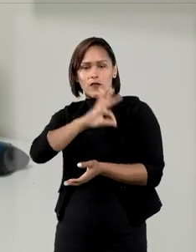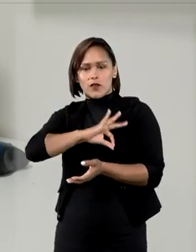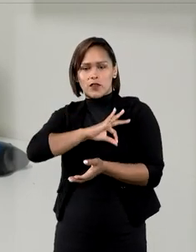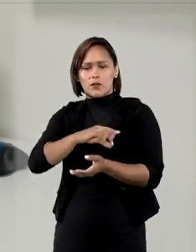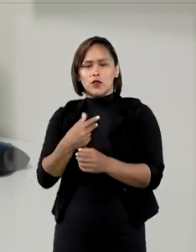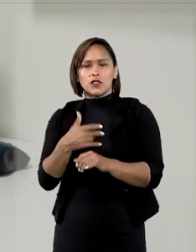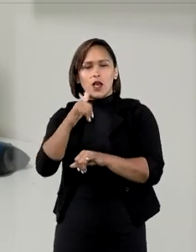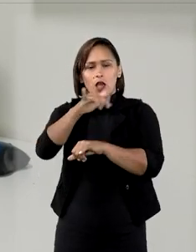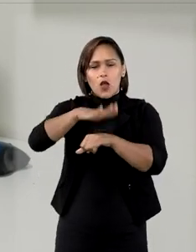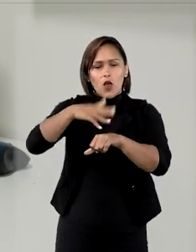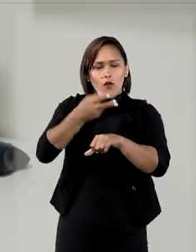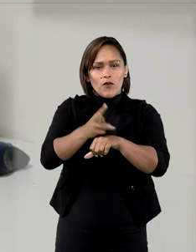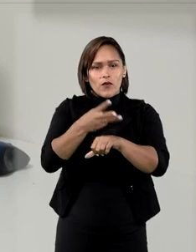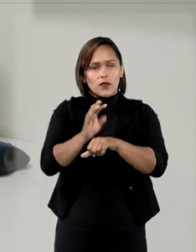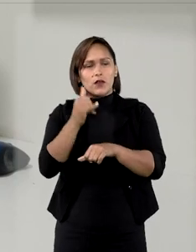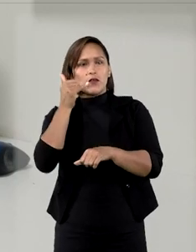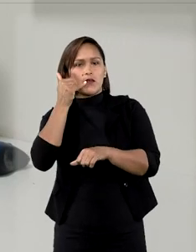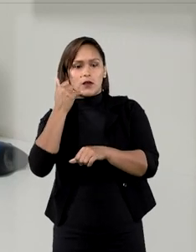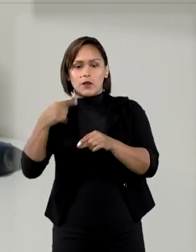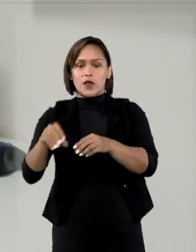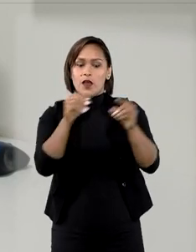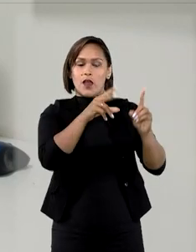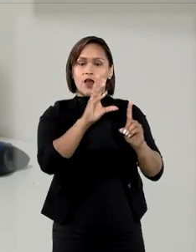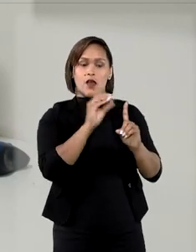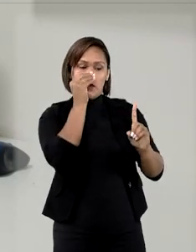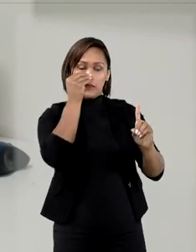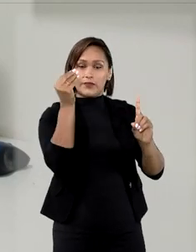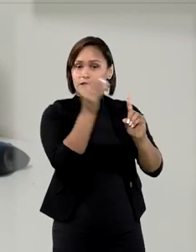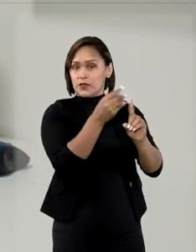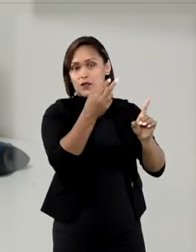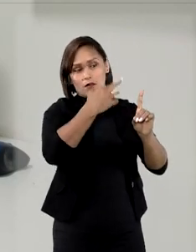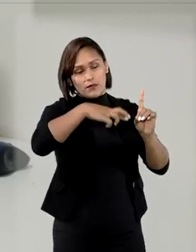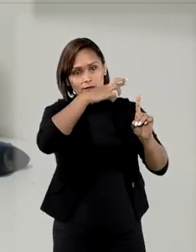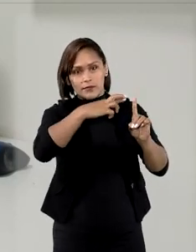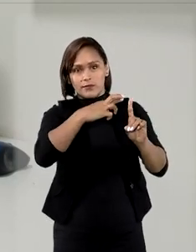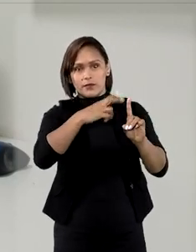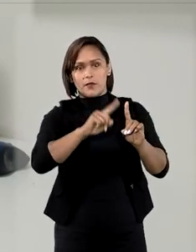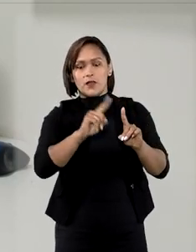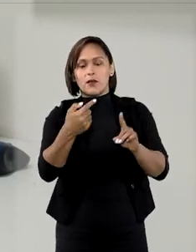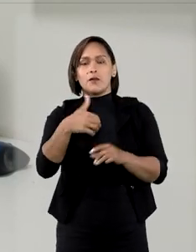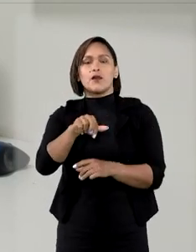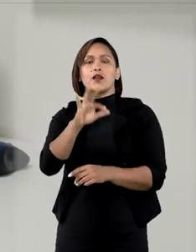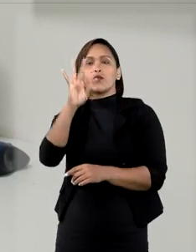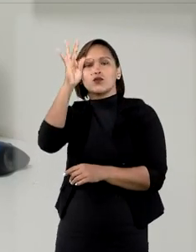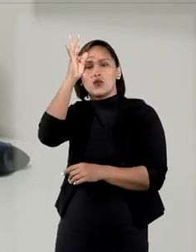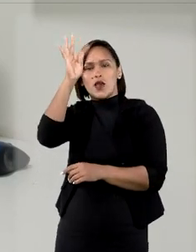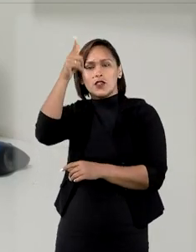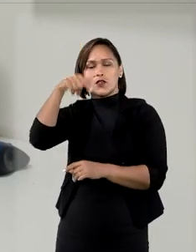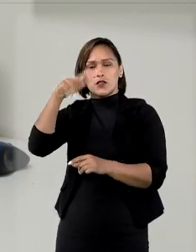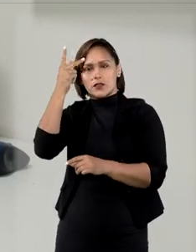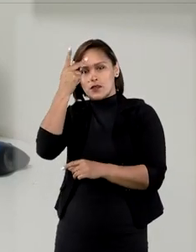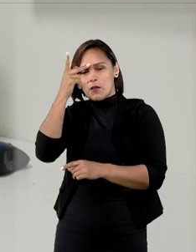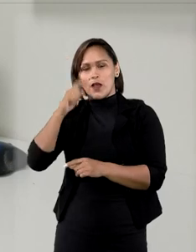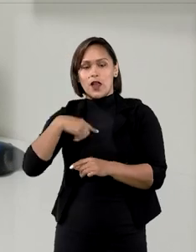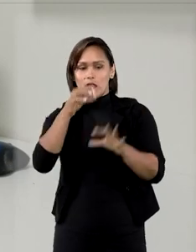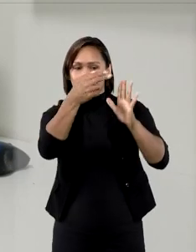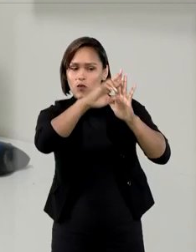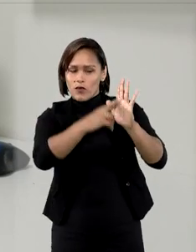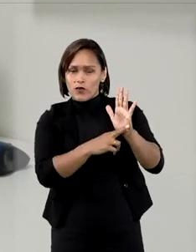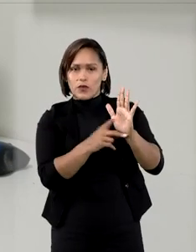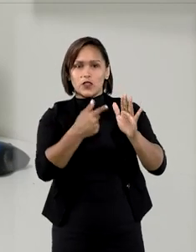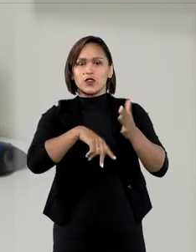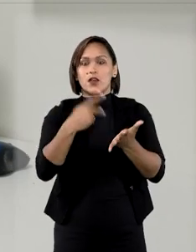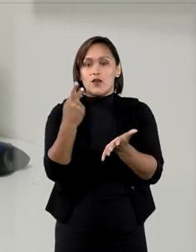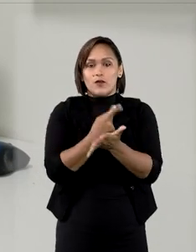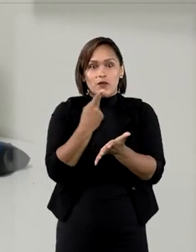polícia as chamadas e mensagens dirigidas aos chips dos celulares dos investigados. Para o TJ de São Paulo, além de constituir uma